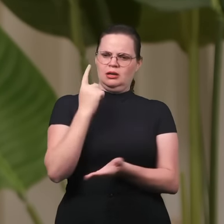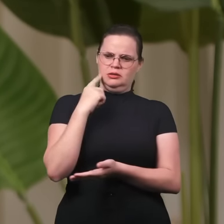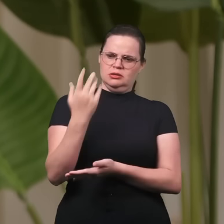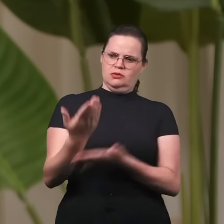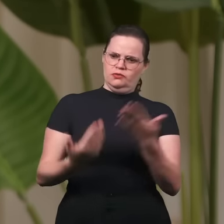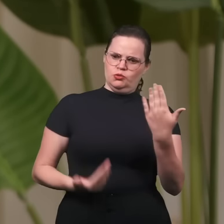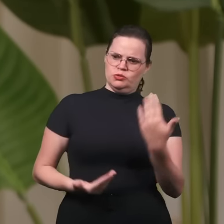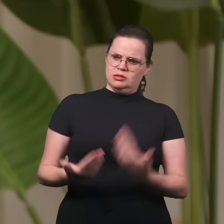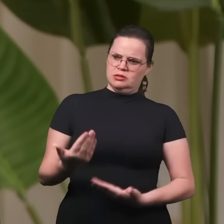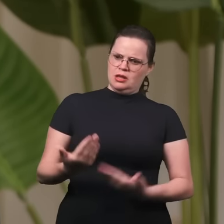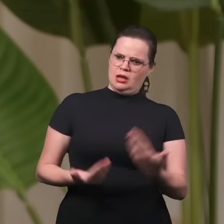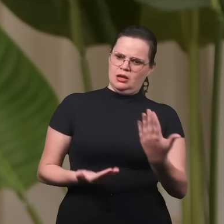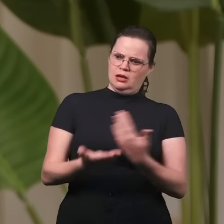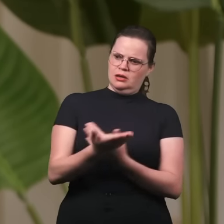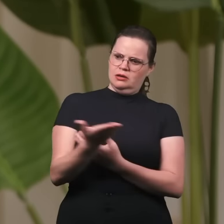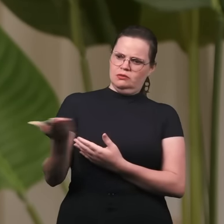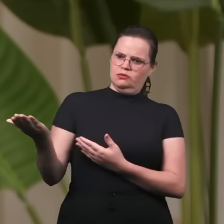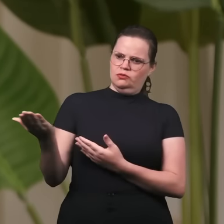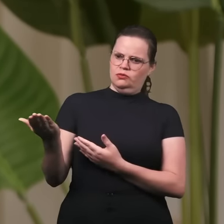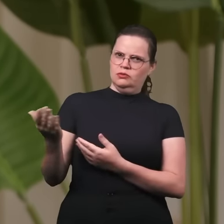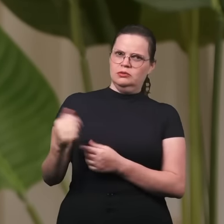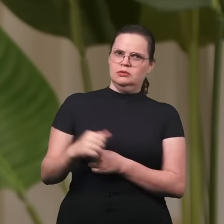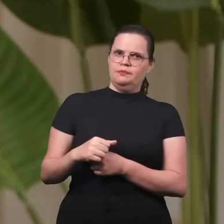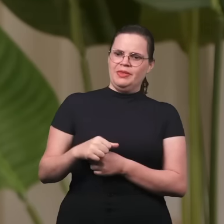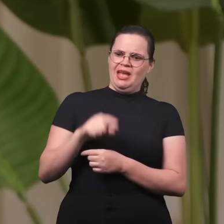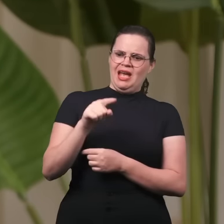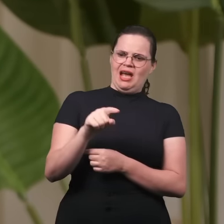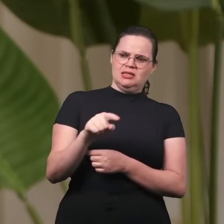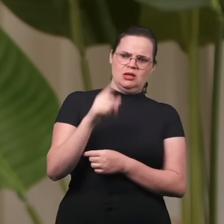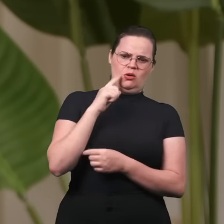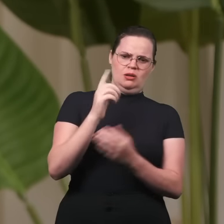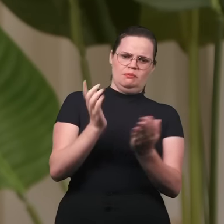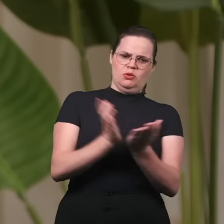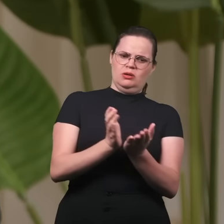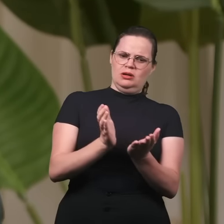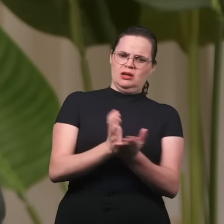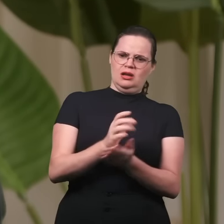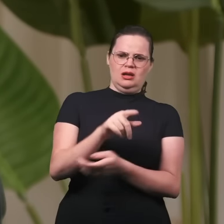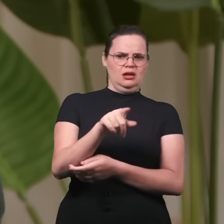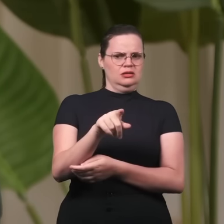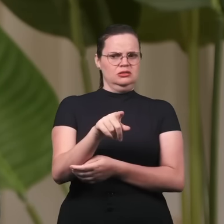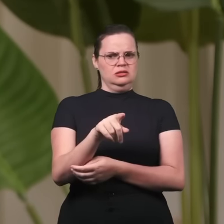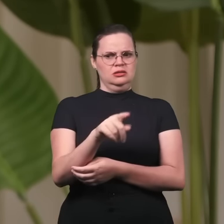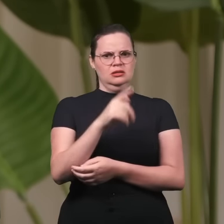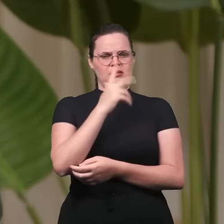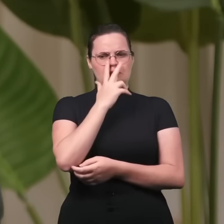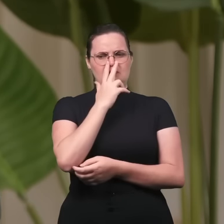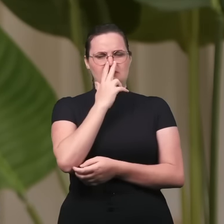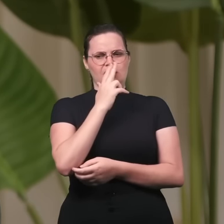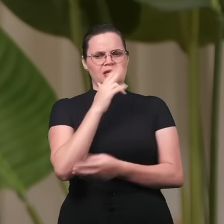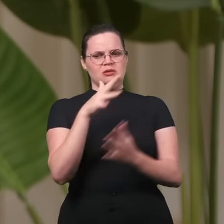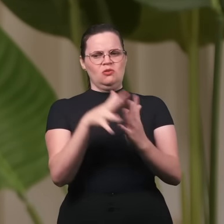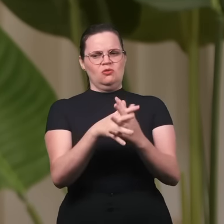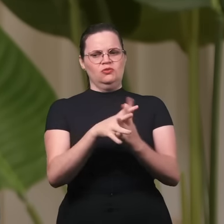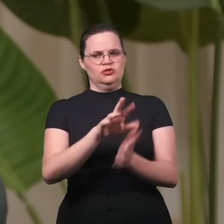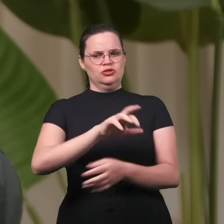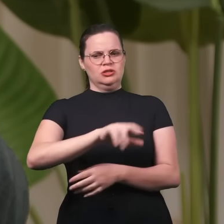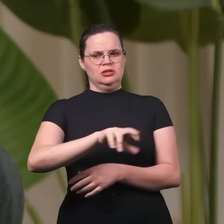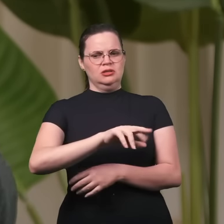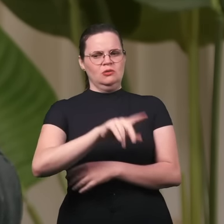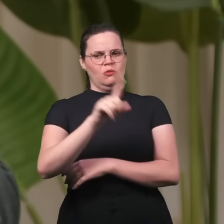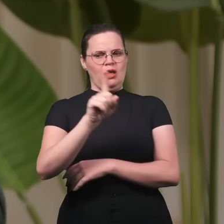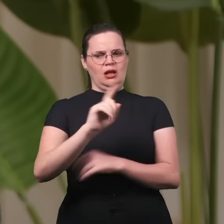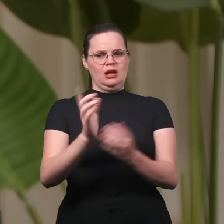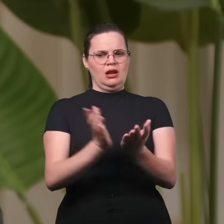seja confundido com alguém que não é convertido. Isso não é bom, né? Ainda que alguns ainda digam que a conversão é